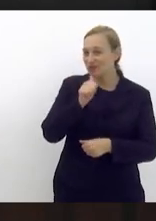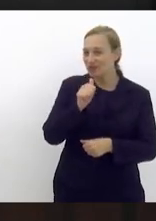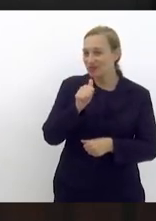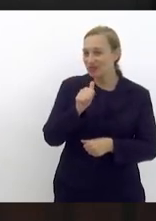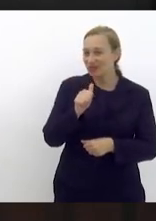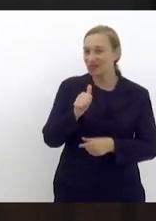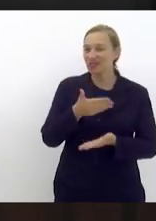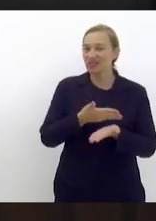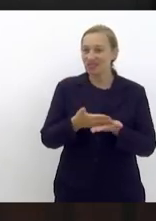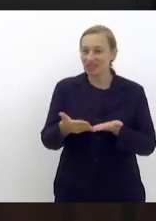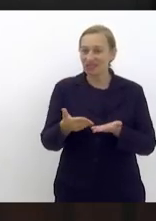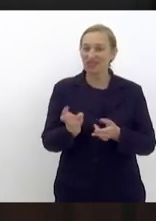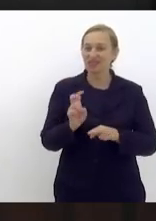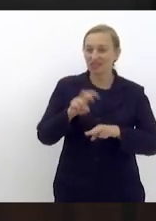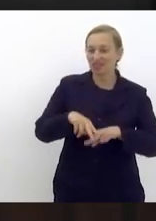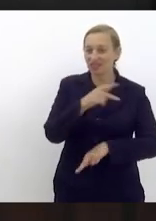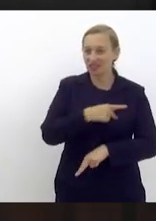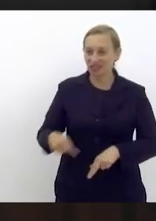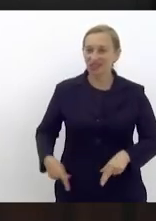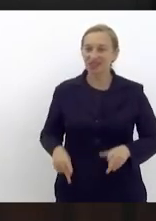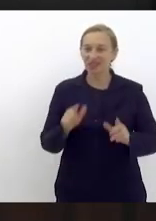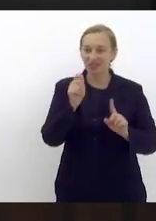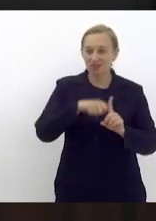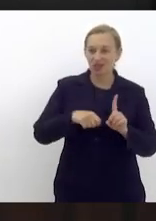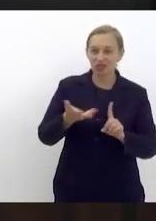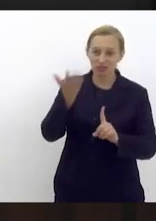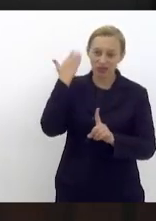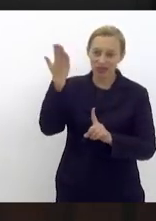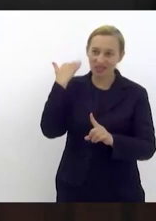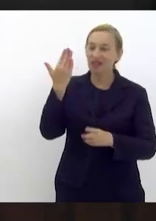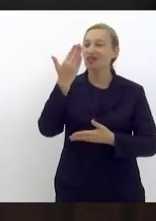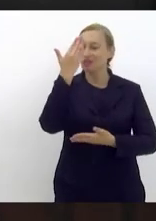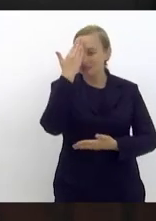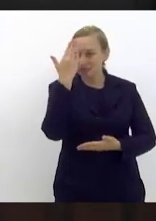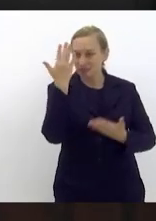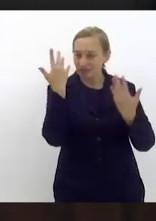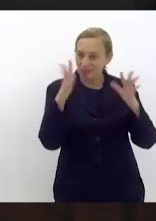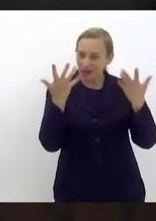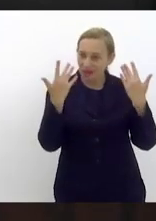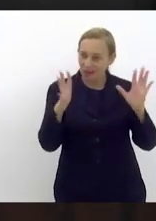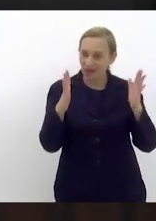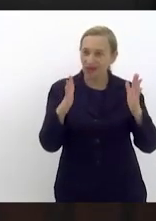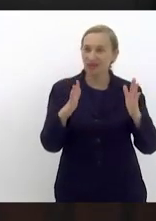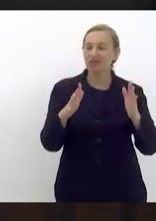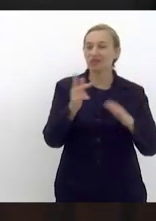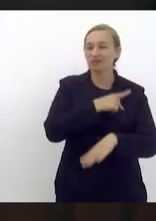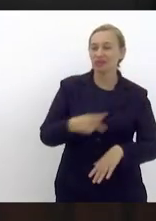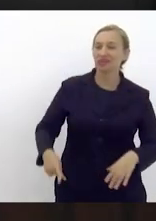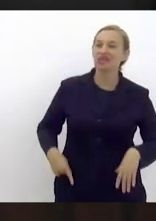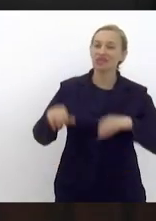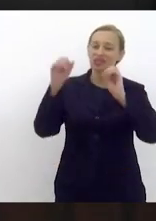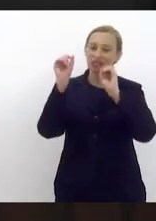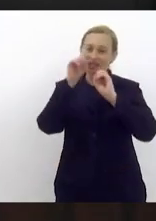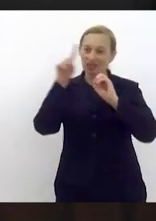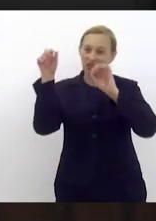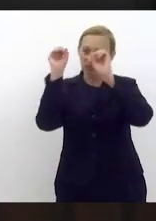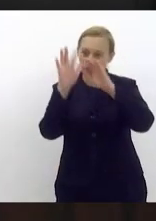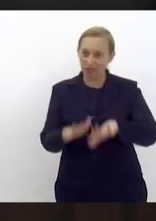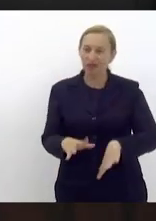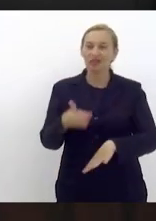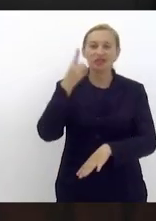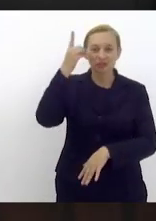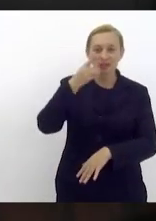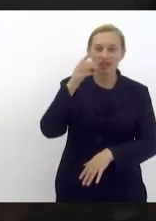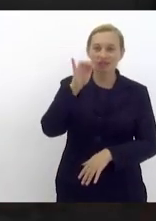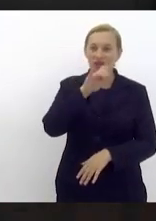presidindo as sessões do mês passado. Parabéns, presidente, vida longa, que Deus o abençoe. Deputado Felipe